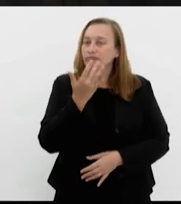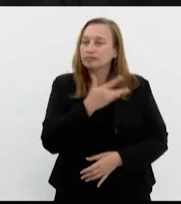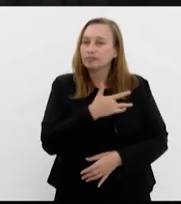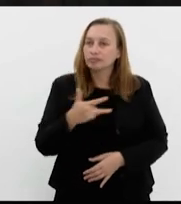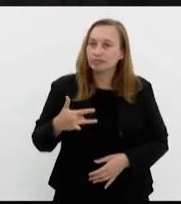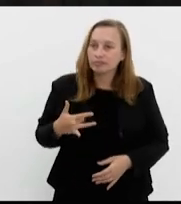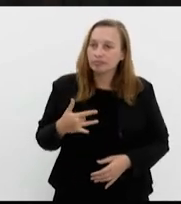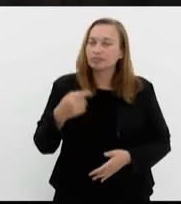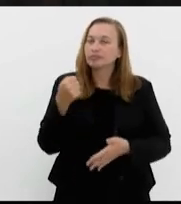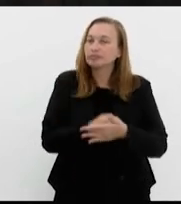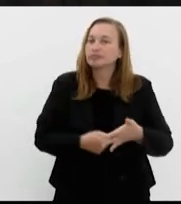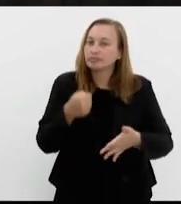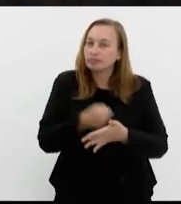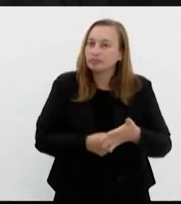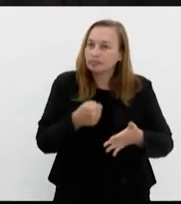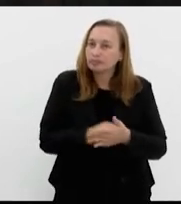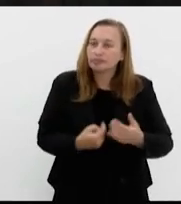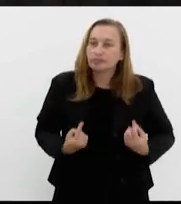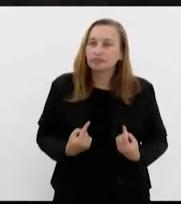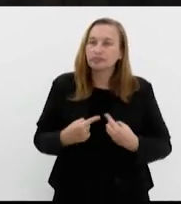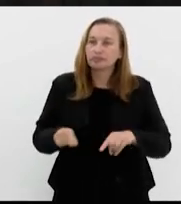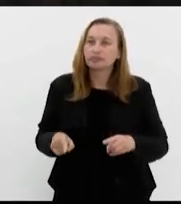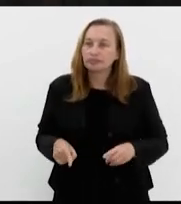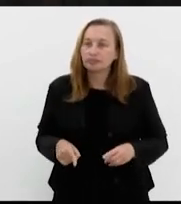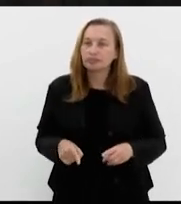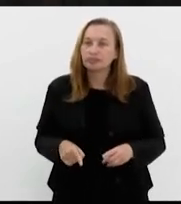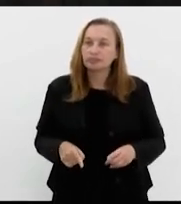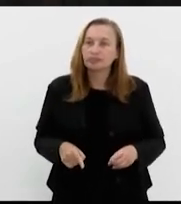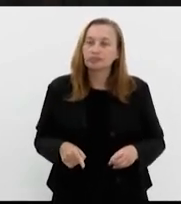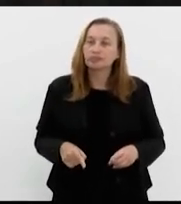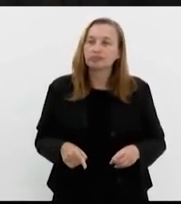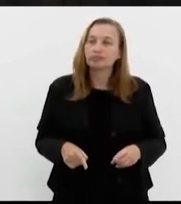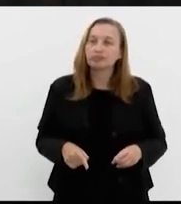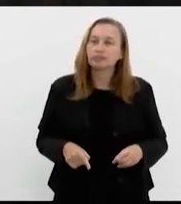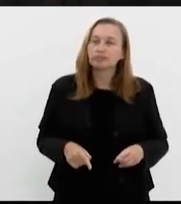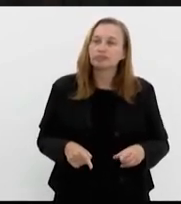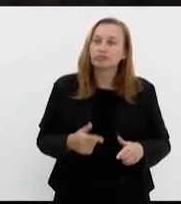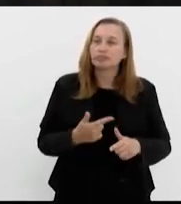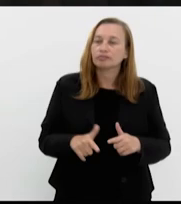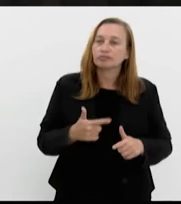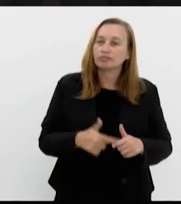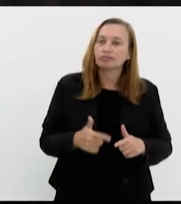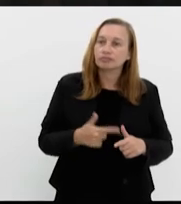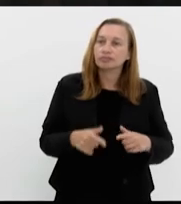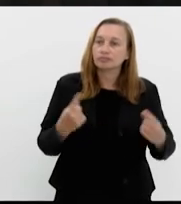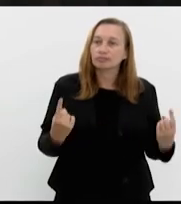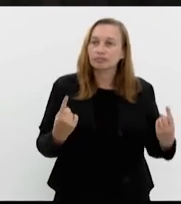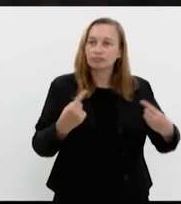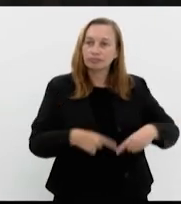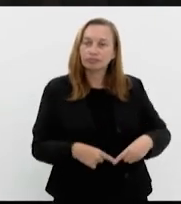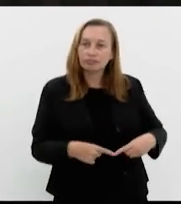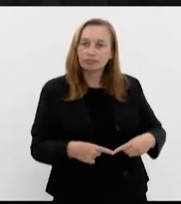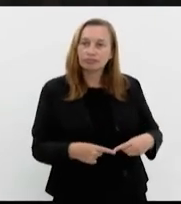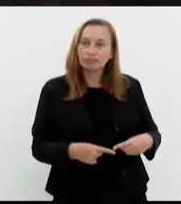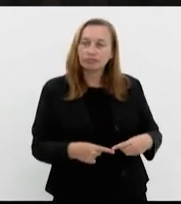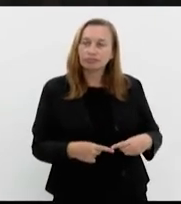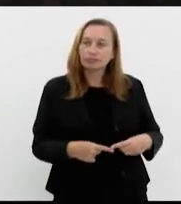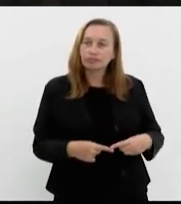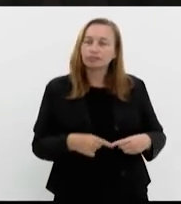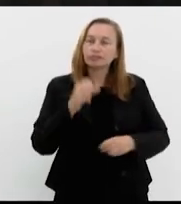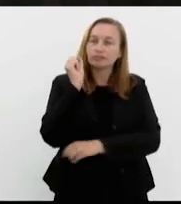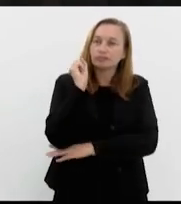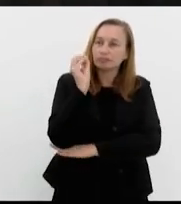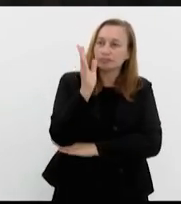saudável, lutando contra os grandes conglomerados que estão aí hoje disputando os bens da natureza e